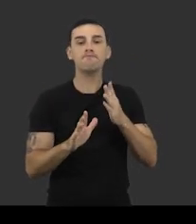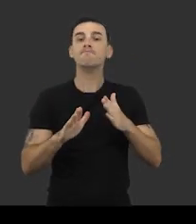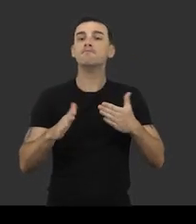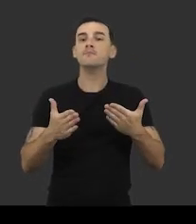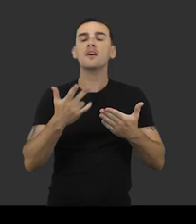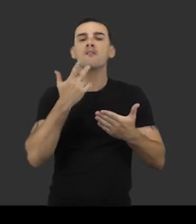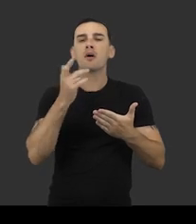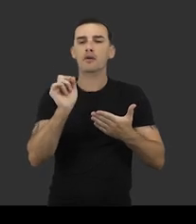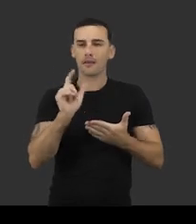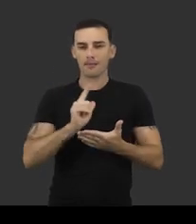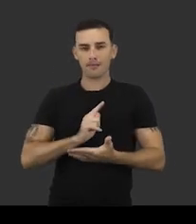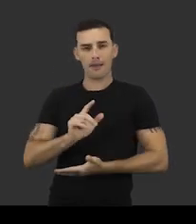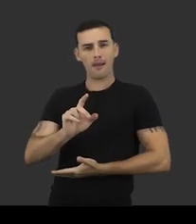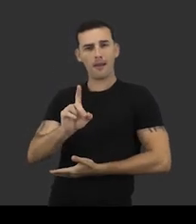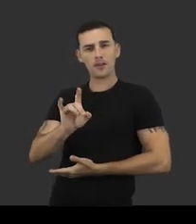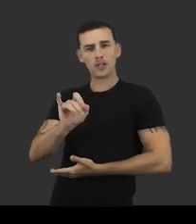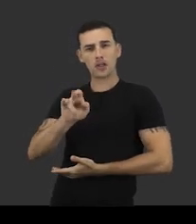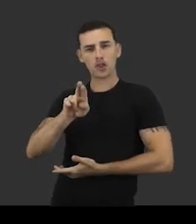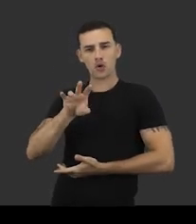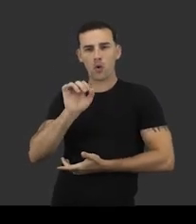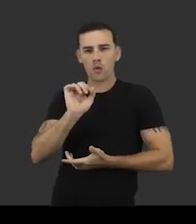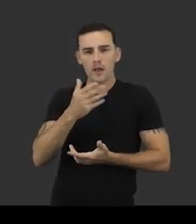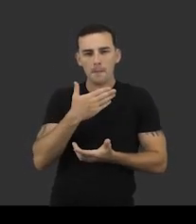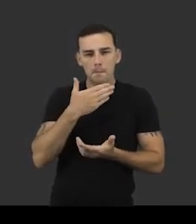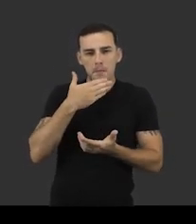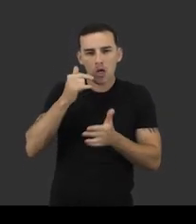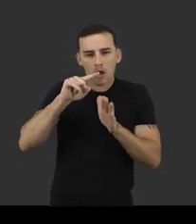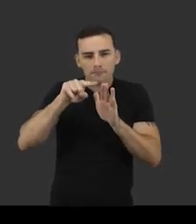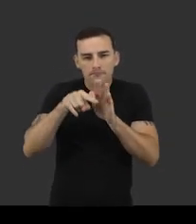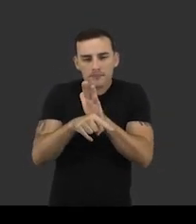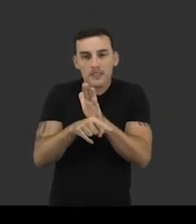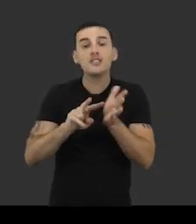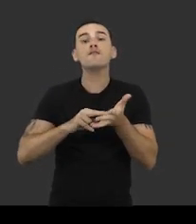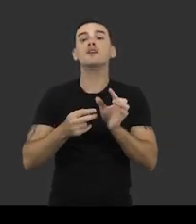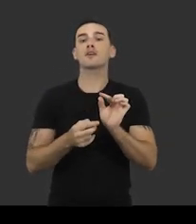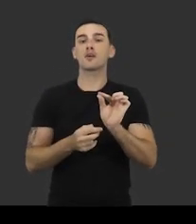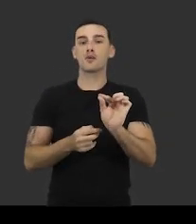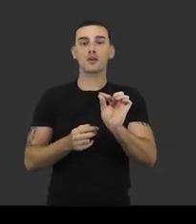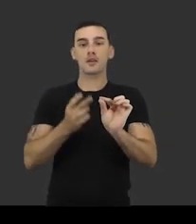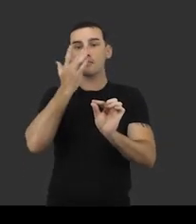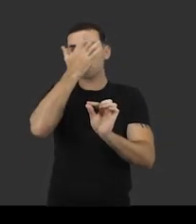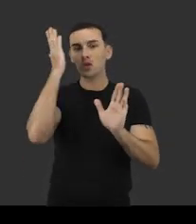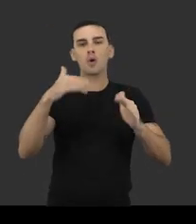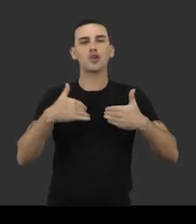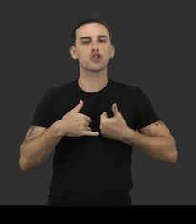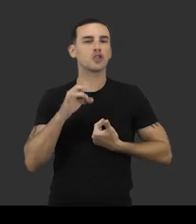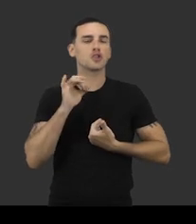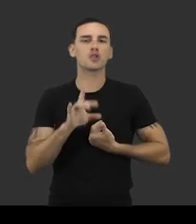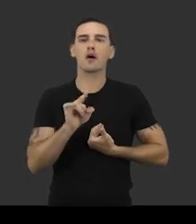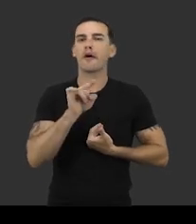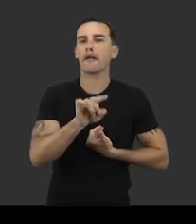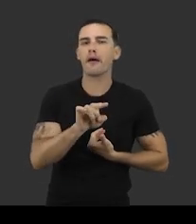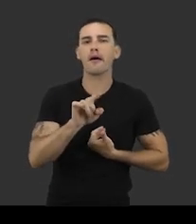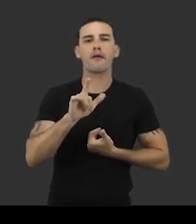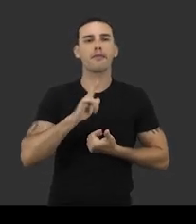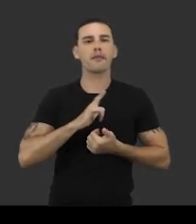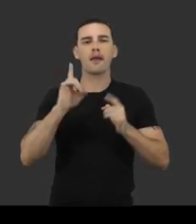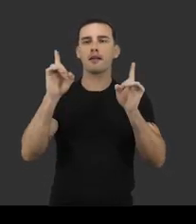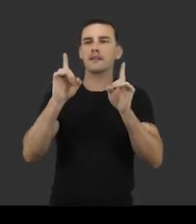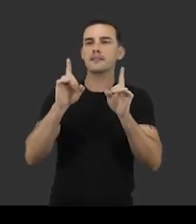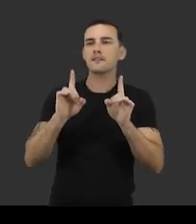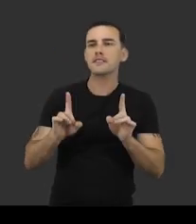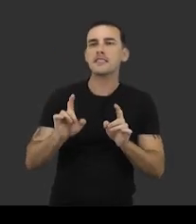gente fala de refinamento diagnóstico, quer dizer que as pessoas com autismo não são mais somente aquelas que apresentam